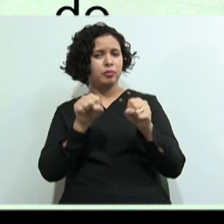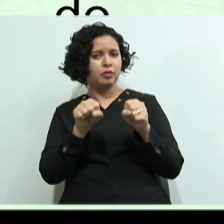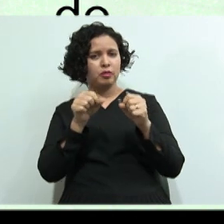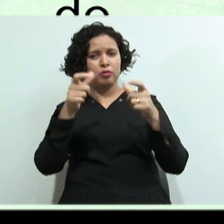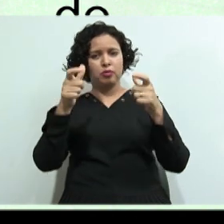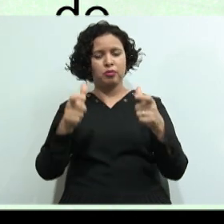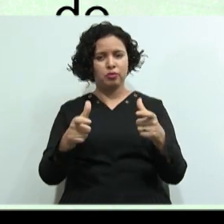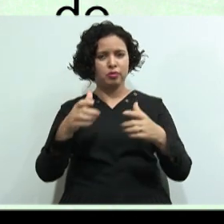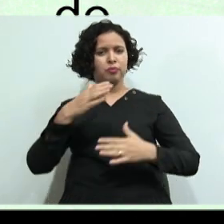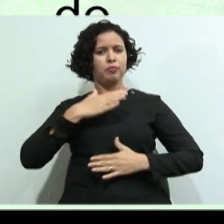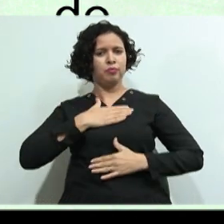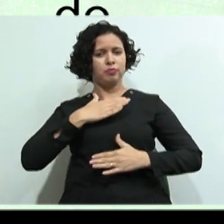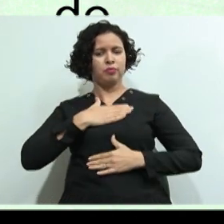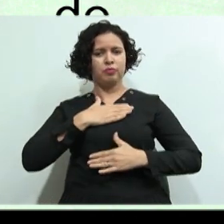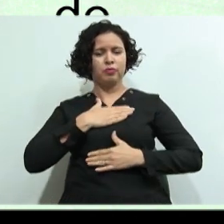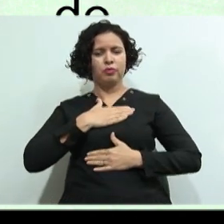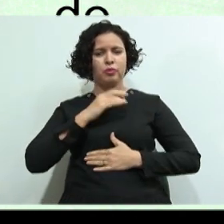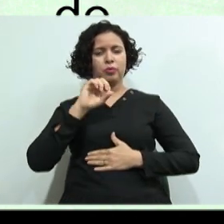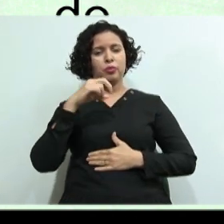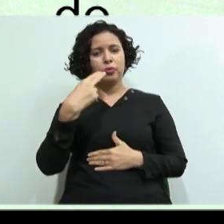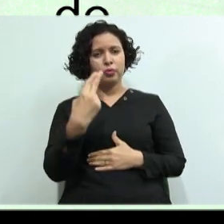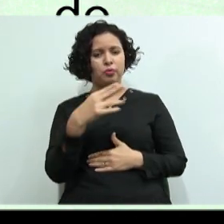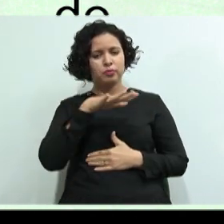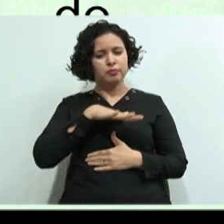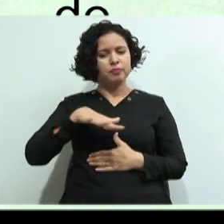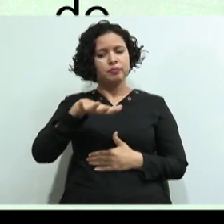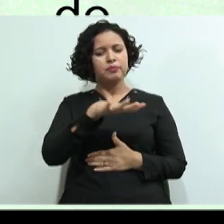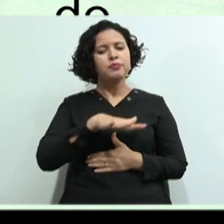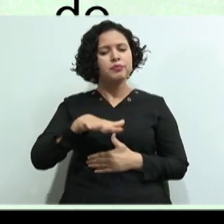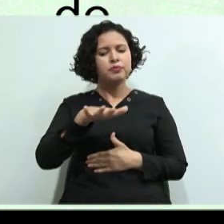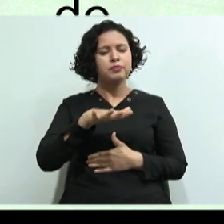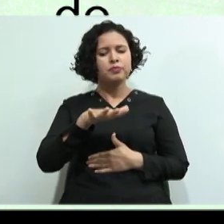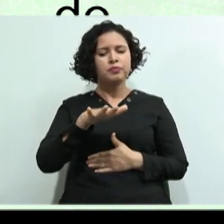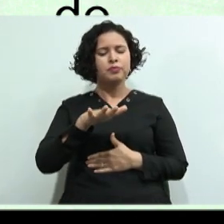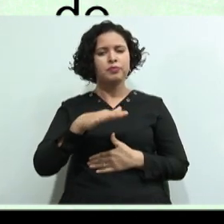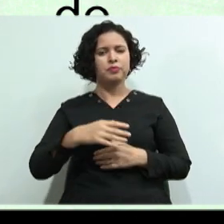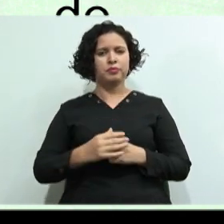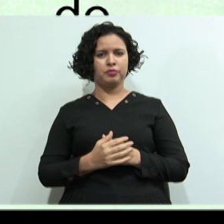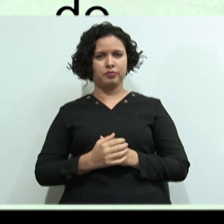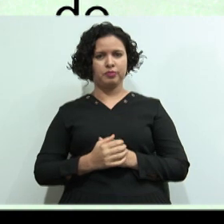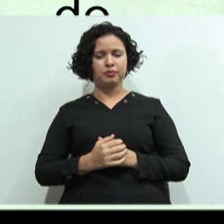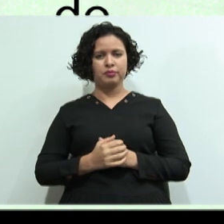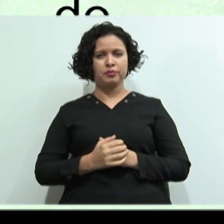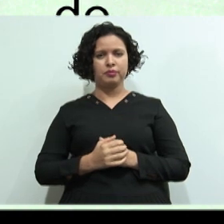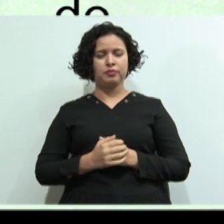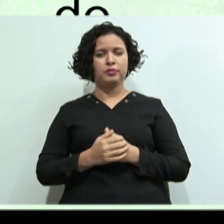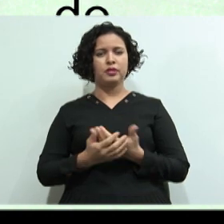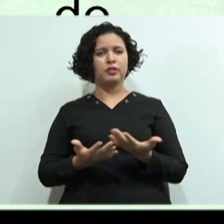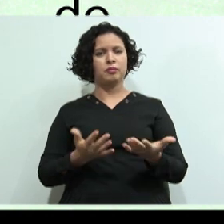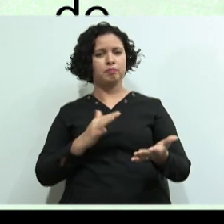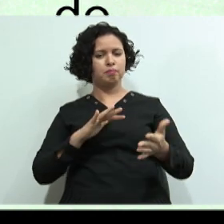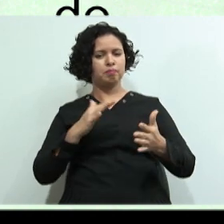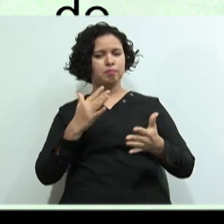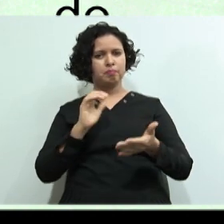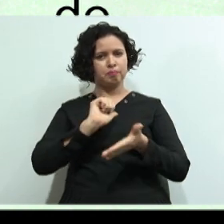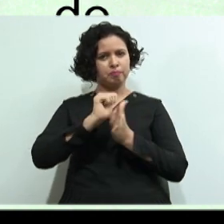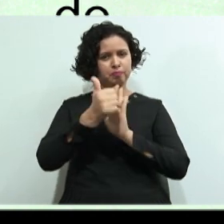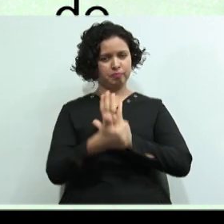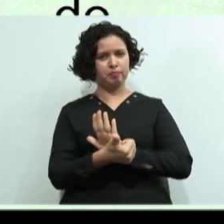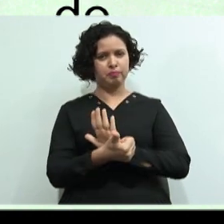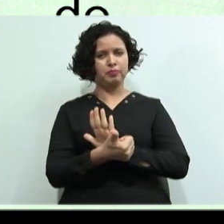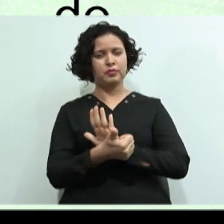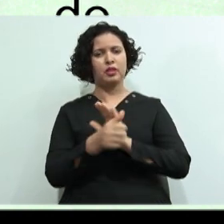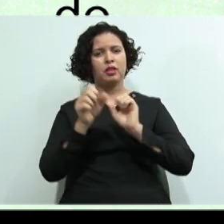lugar ser uma parte do corpo ou um espaço em frente ao corpo. Essas articulações das mãos podem